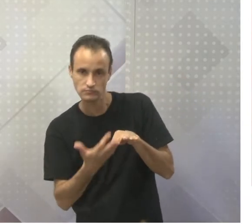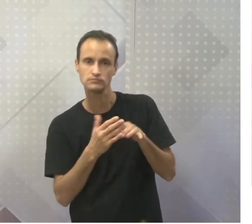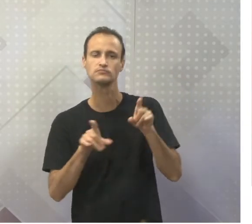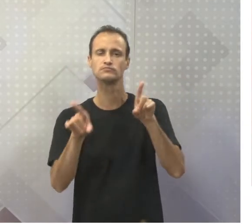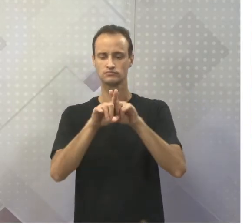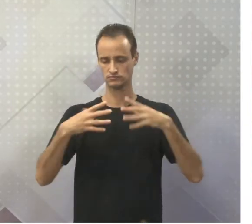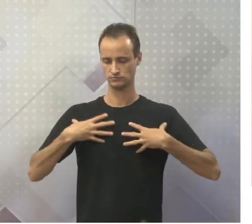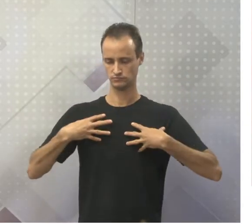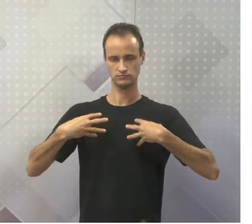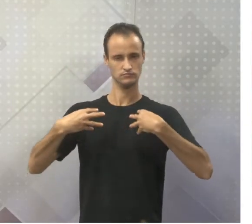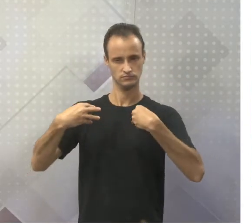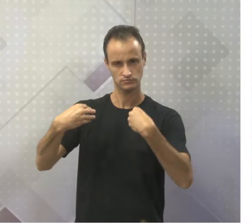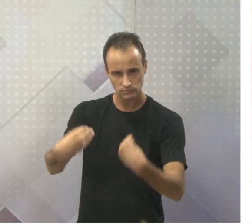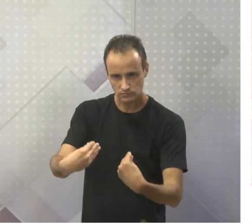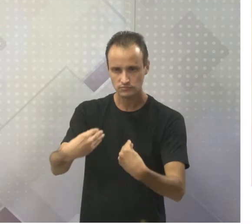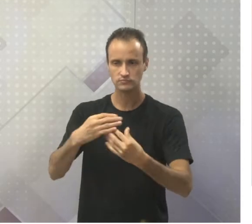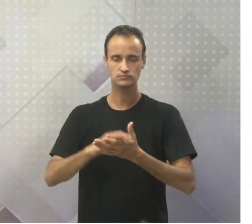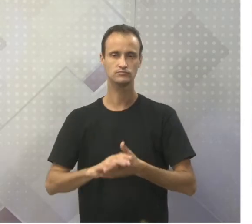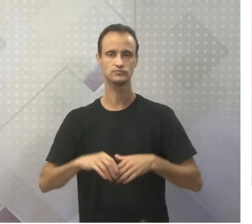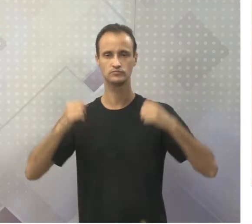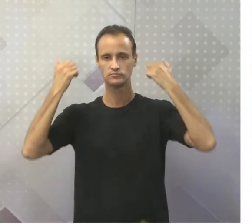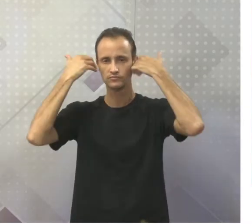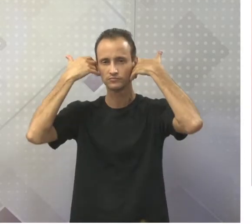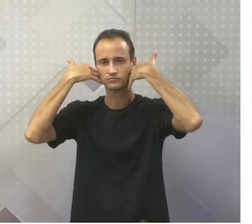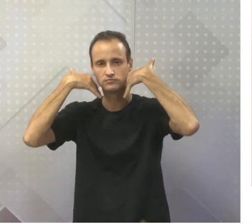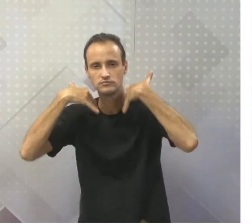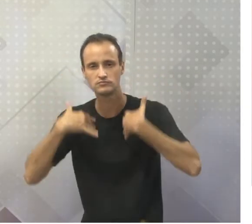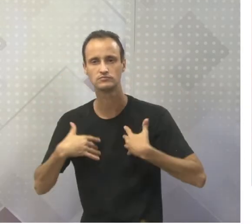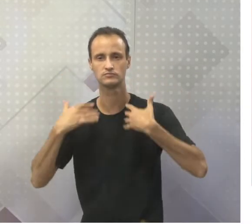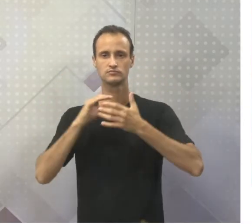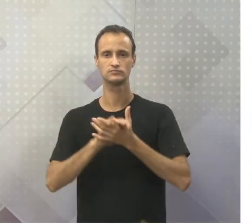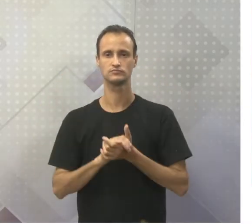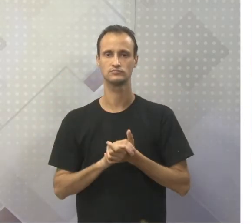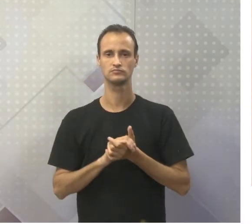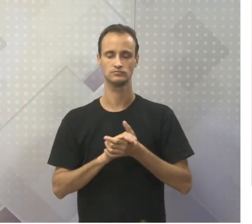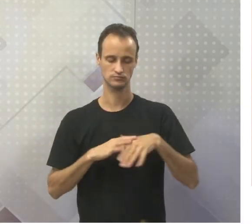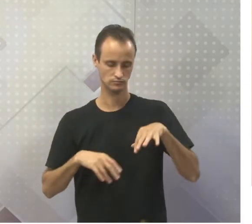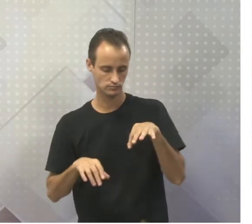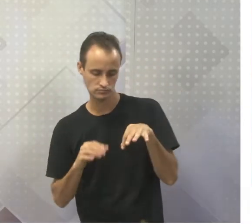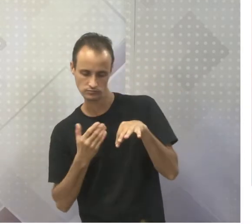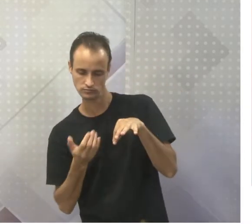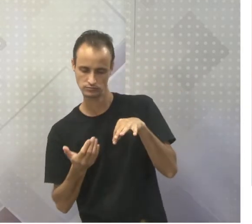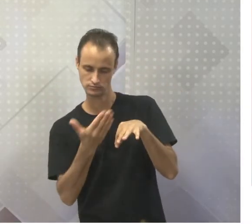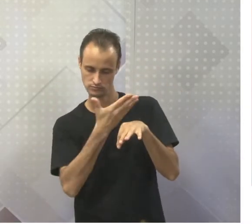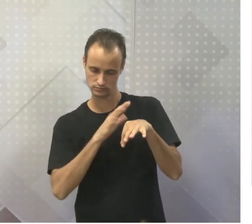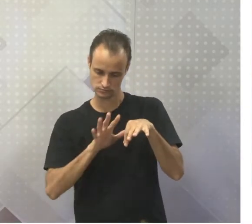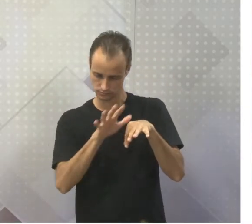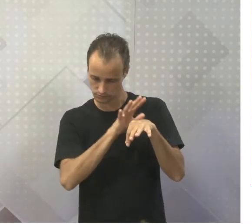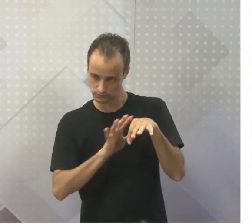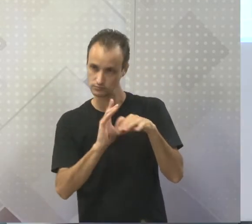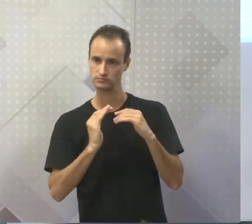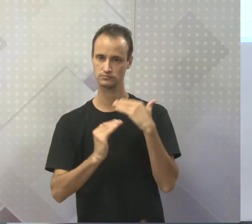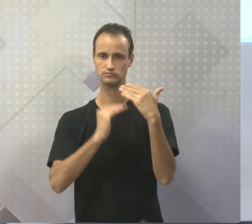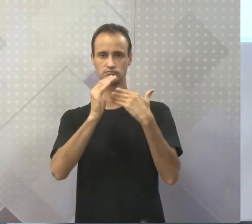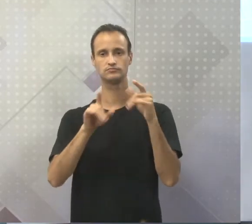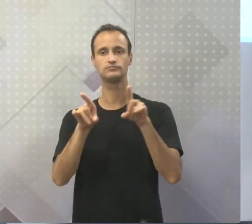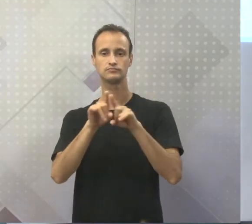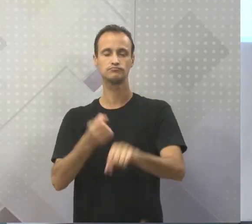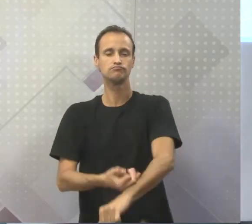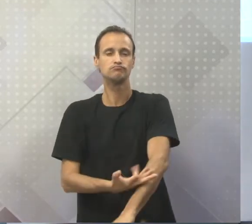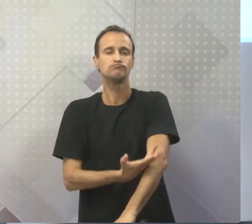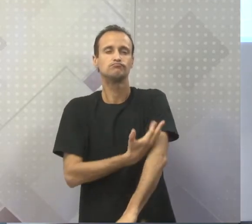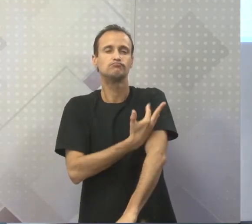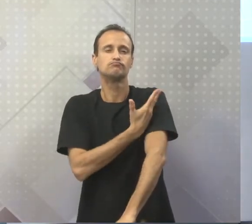das mamas, produção de maior suor, crescimento dos órgãos sexuais, alteração no humor mais acentuado. Então, quando